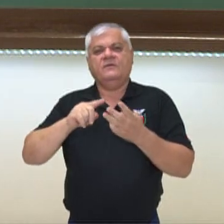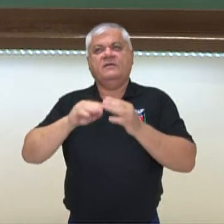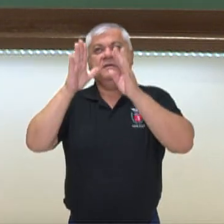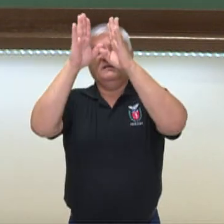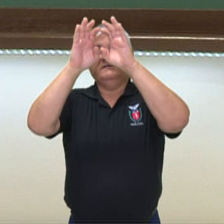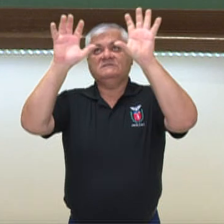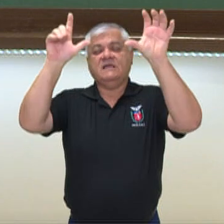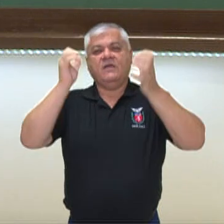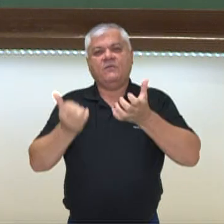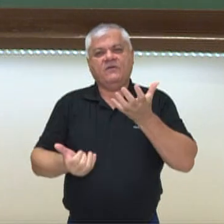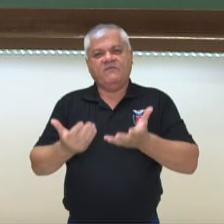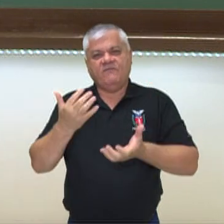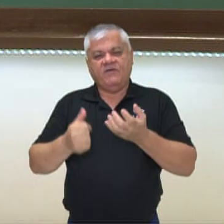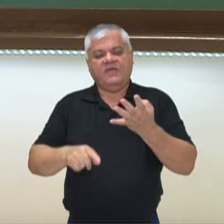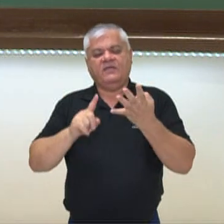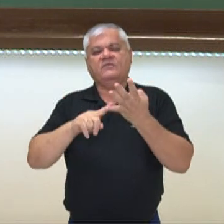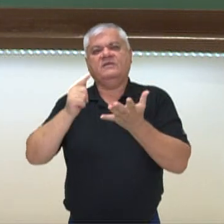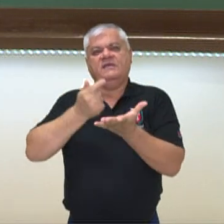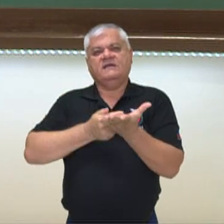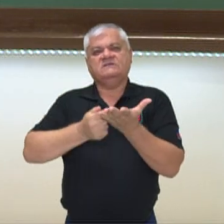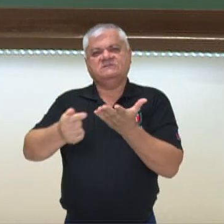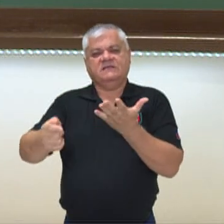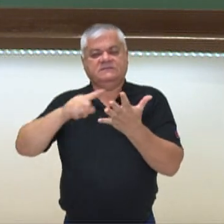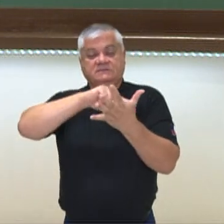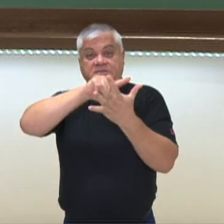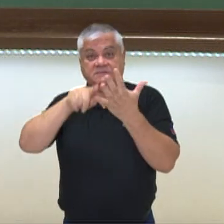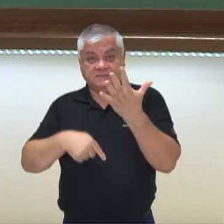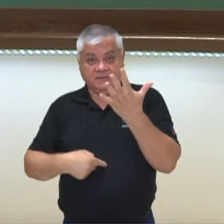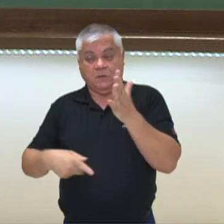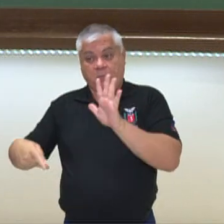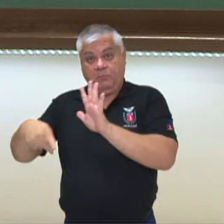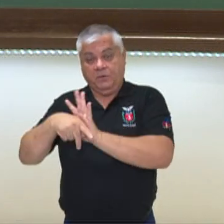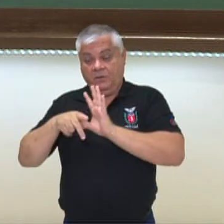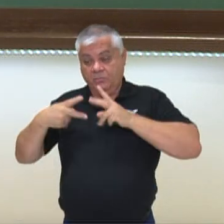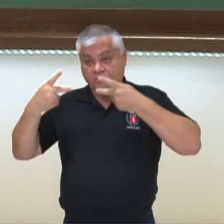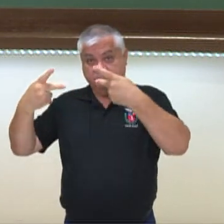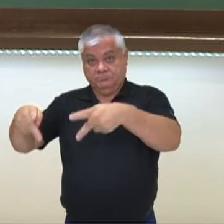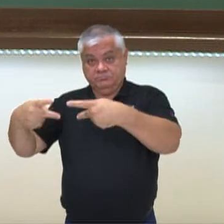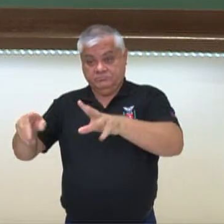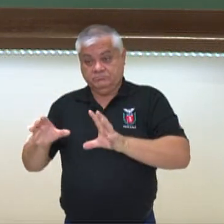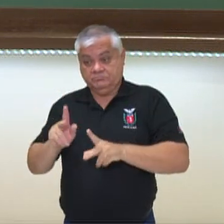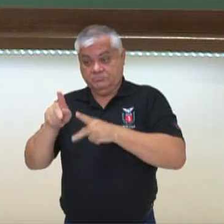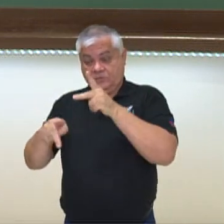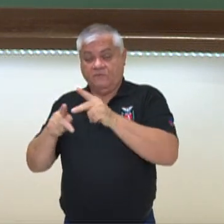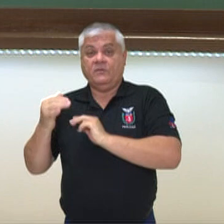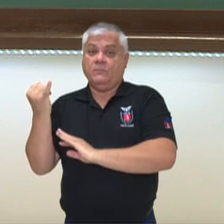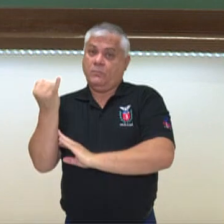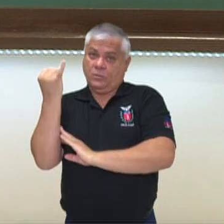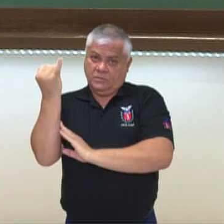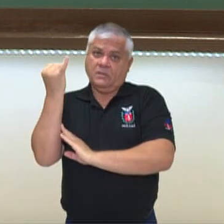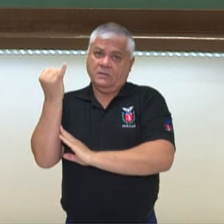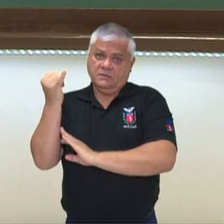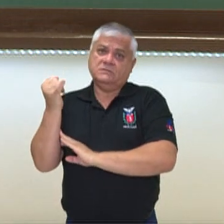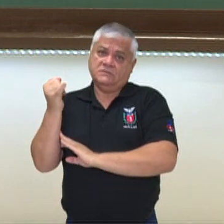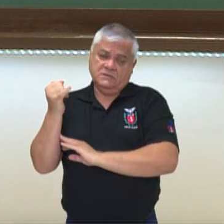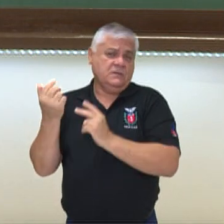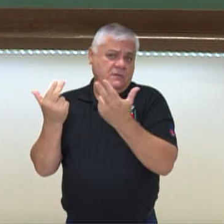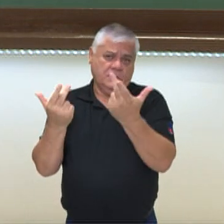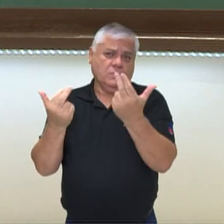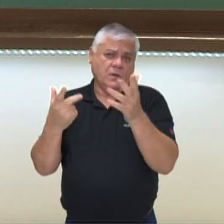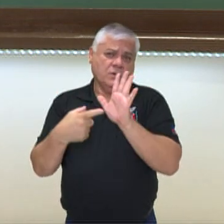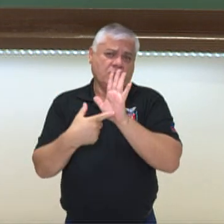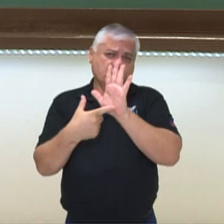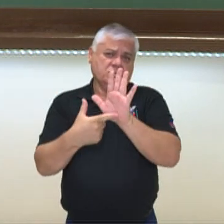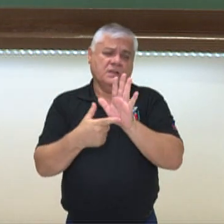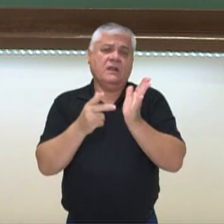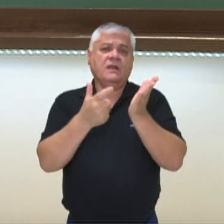a Gênese. São 5 livros básicos da sua codificação. Livros importantíssimos, assim como aqueles livros que chamamos